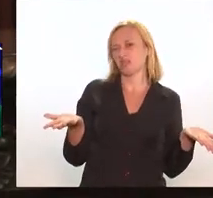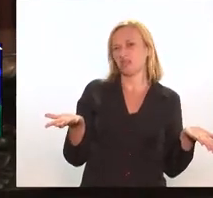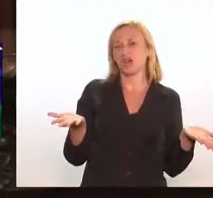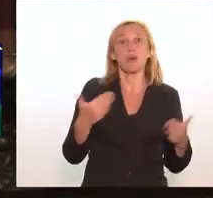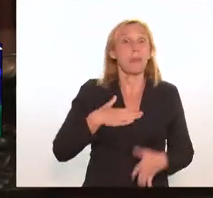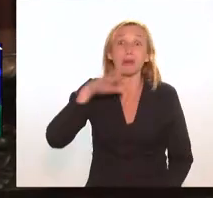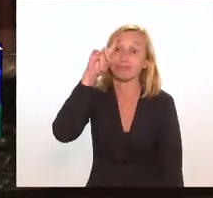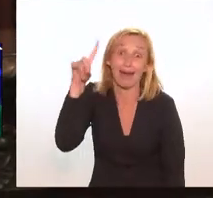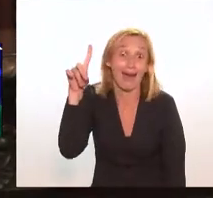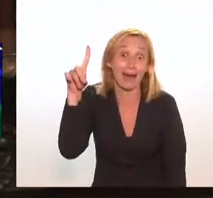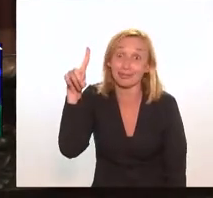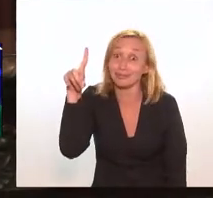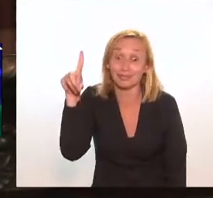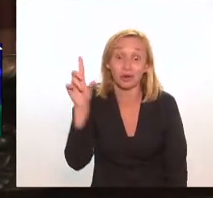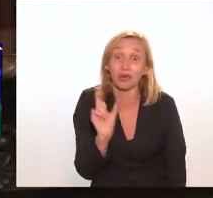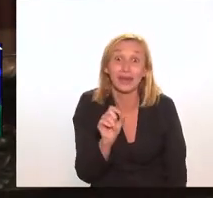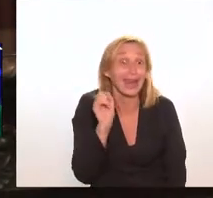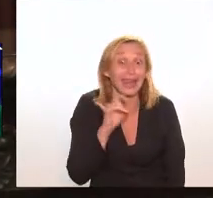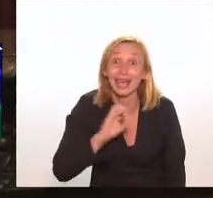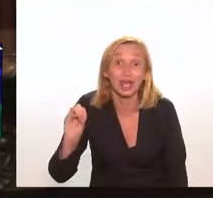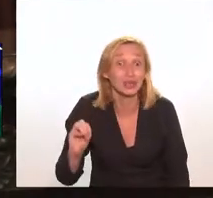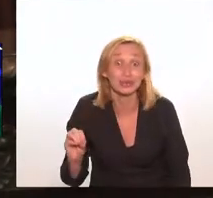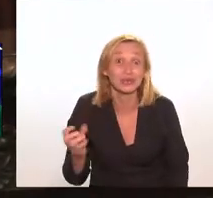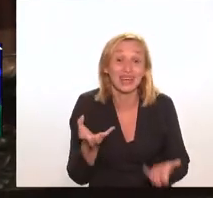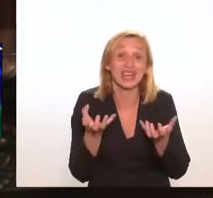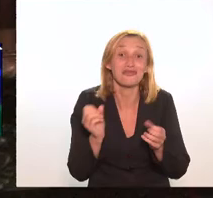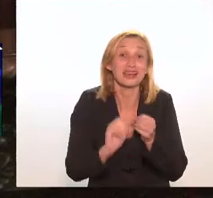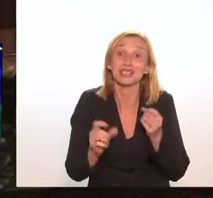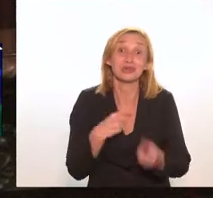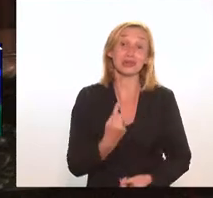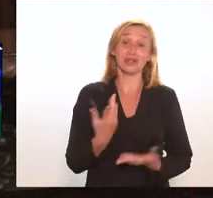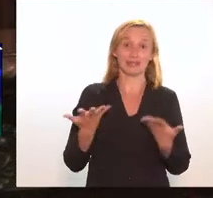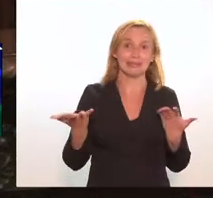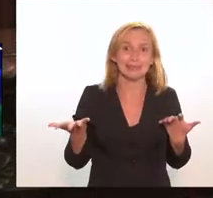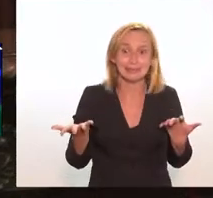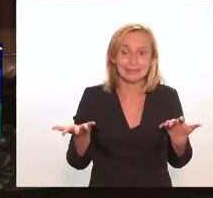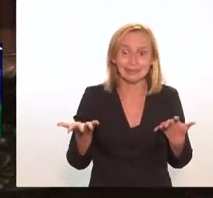Meu Deus do céu, o que é isso que estão querendo fazer conosco?